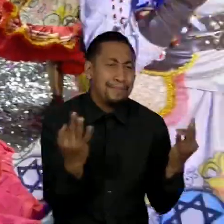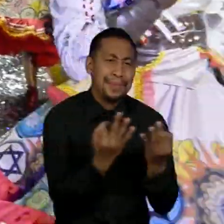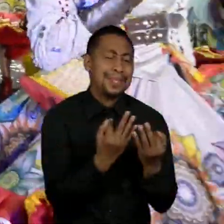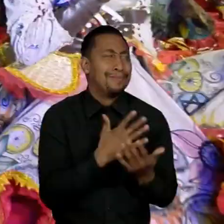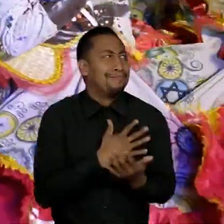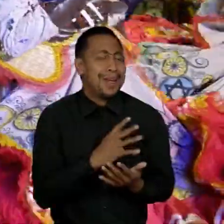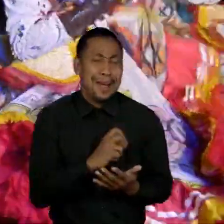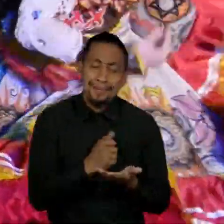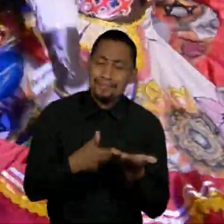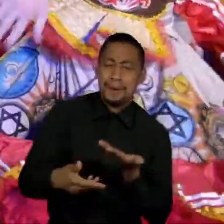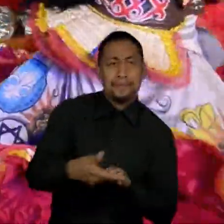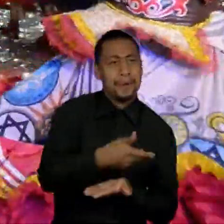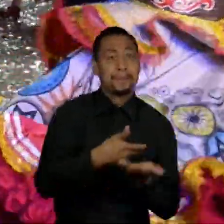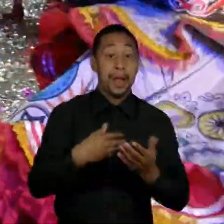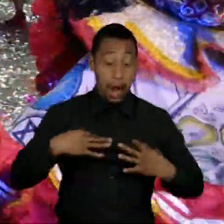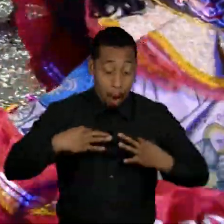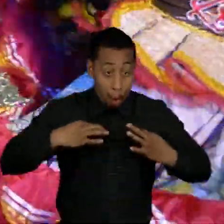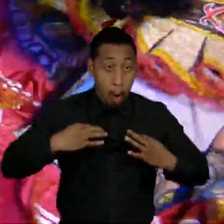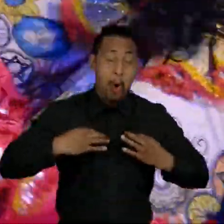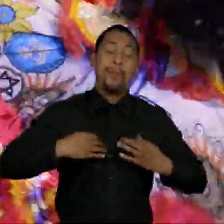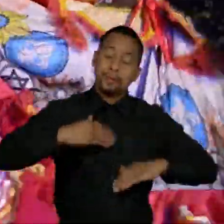faz.